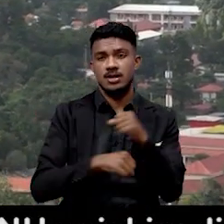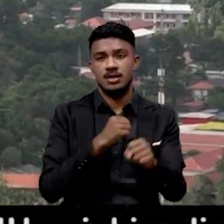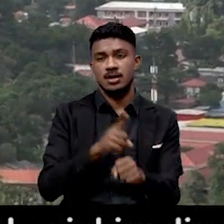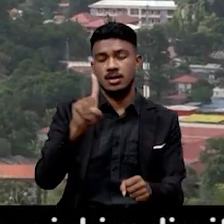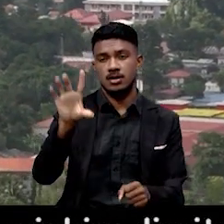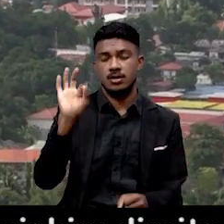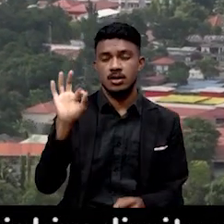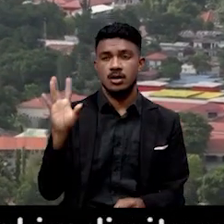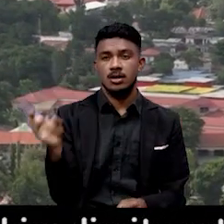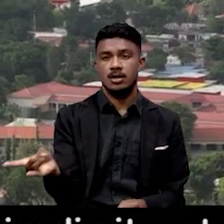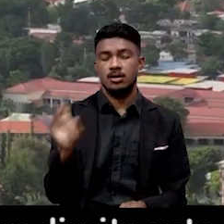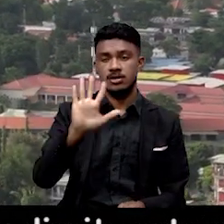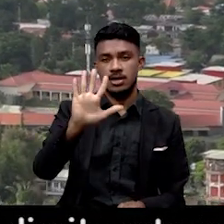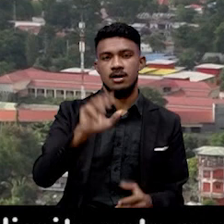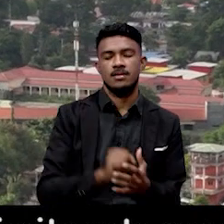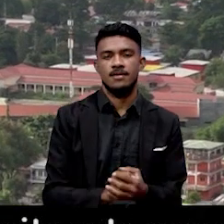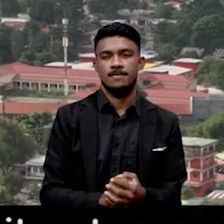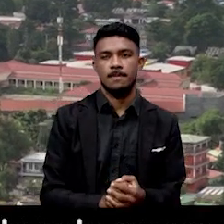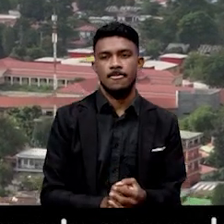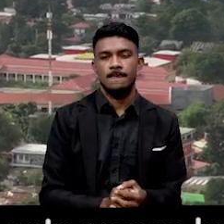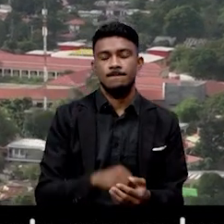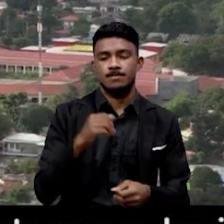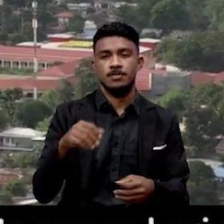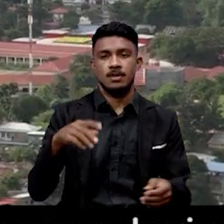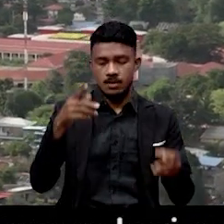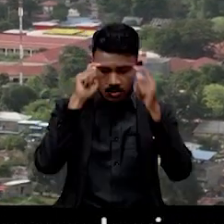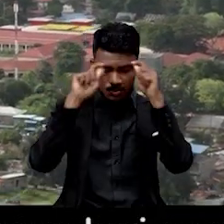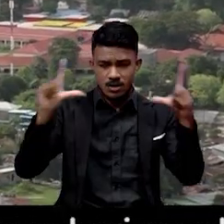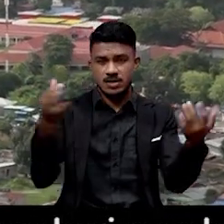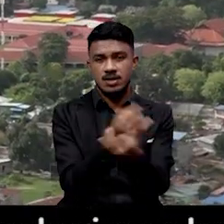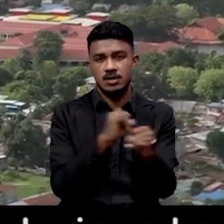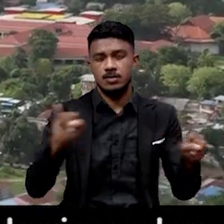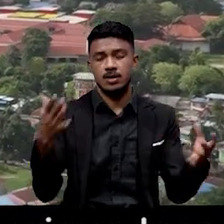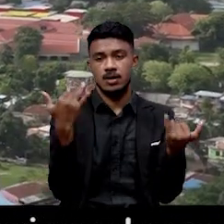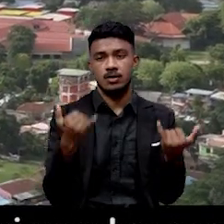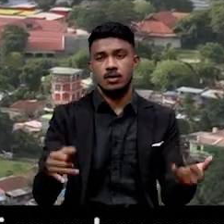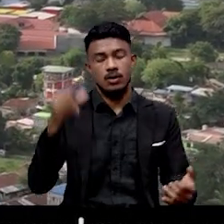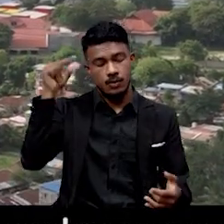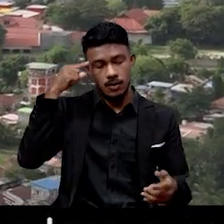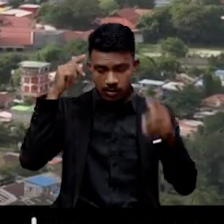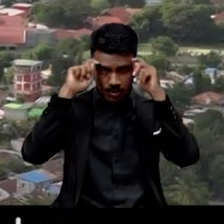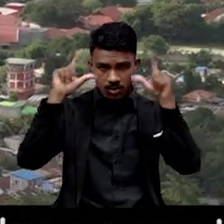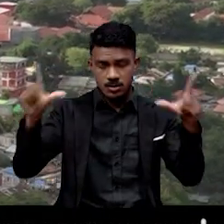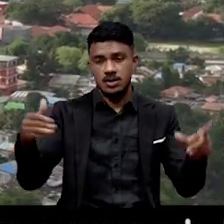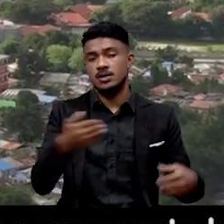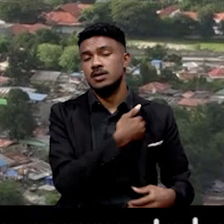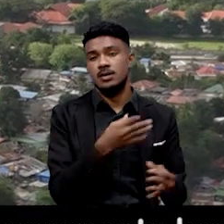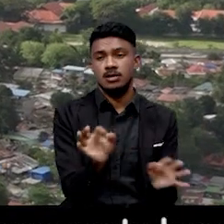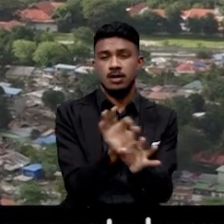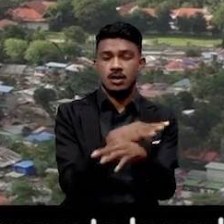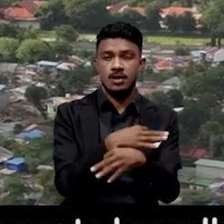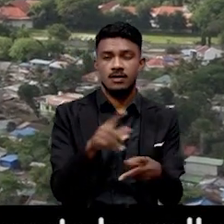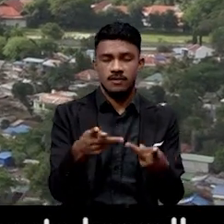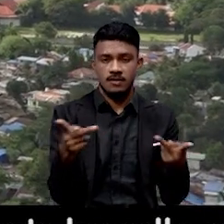sia hitunulu resin lima. Desde Timor-Leste o Cunanto agora, governo Timor-Leste se deu de ordenamento cidade